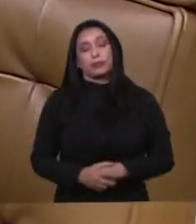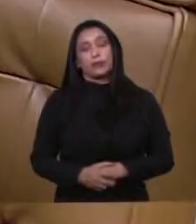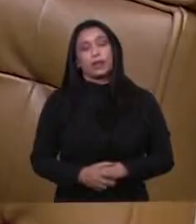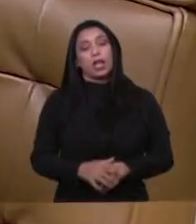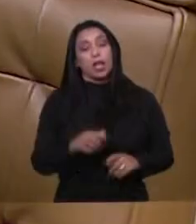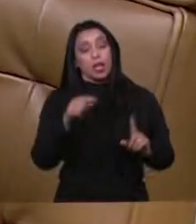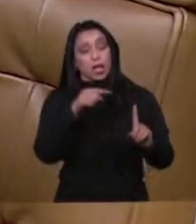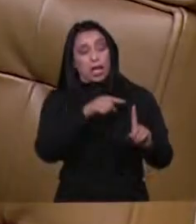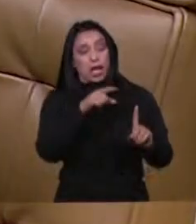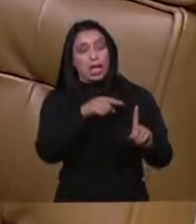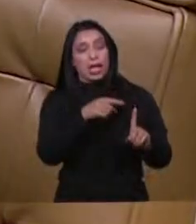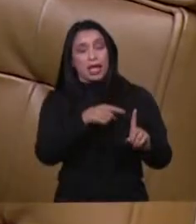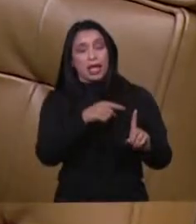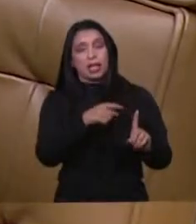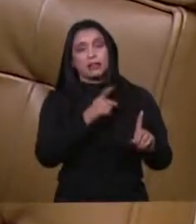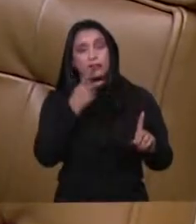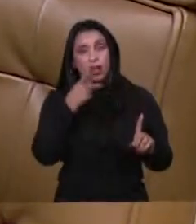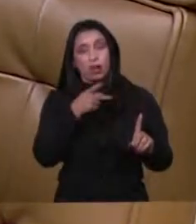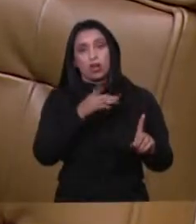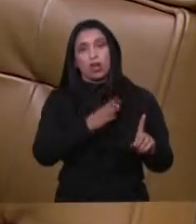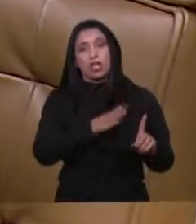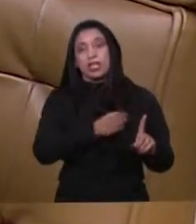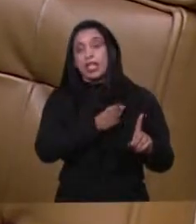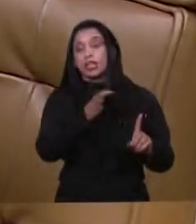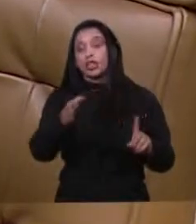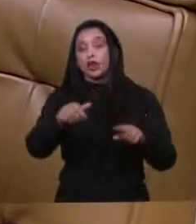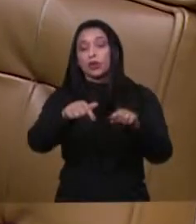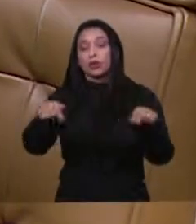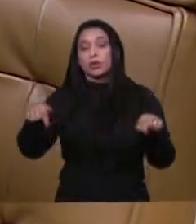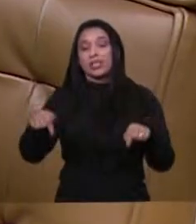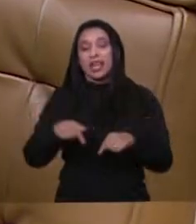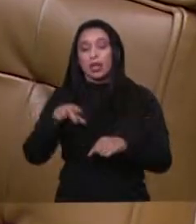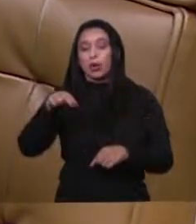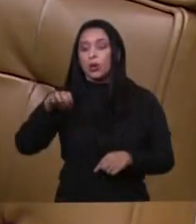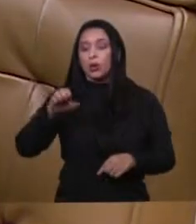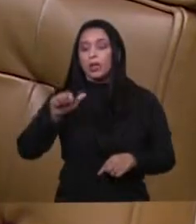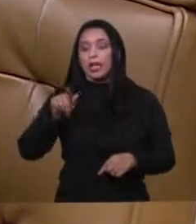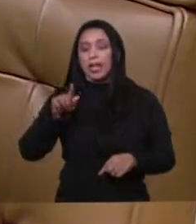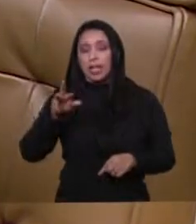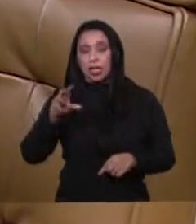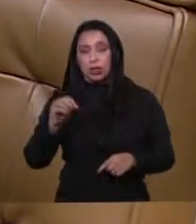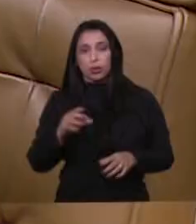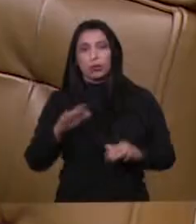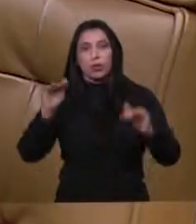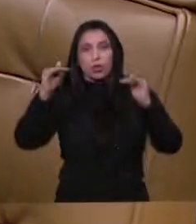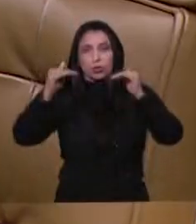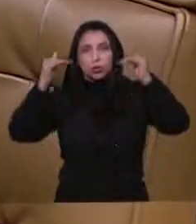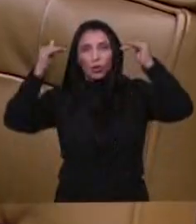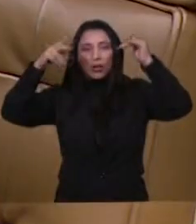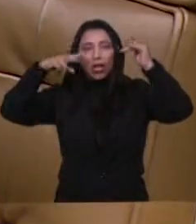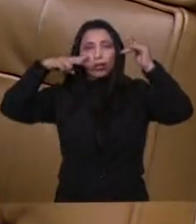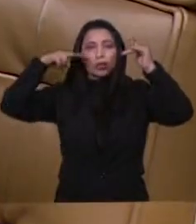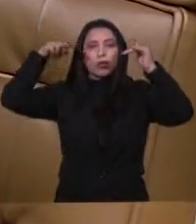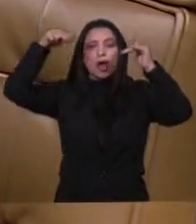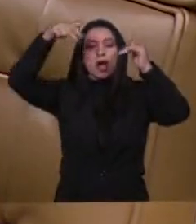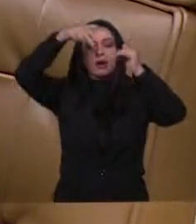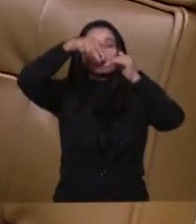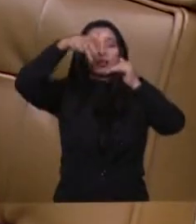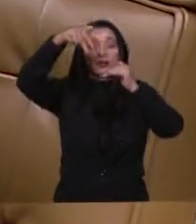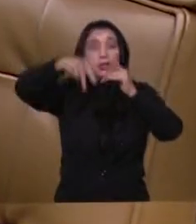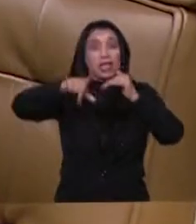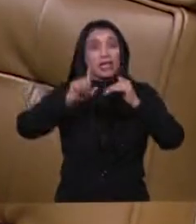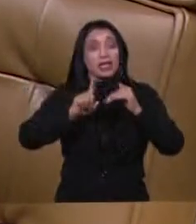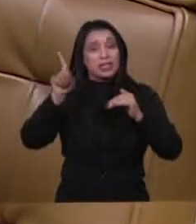Aécio admitiu ter entrado em seguida no Salão Negro e galerias do Senado, ingresso especialmente vedado naquele